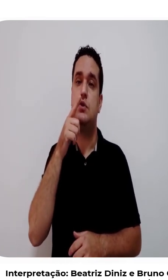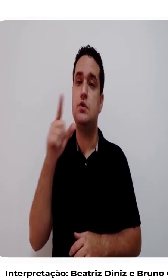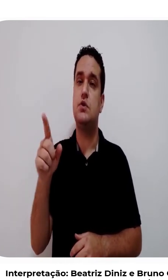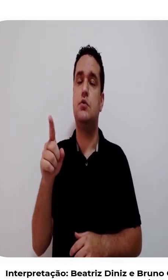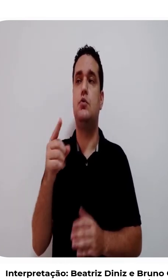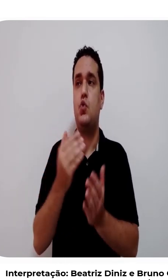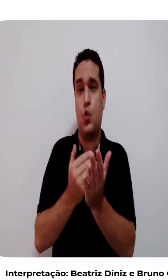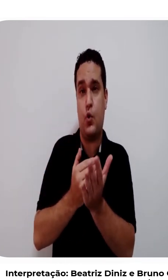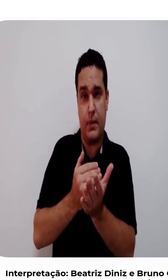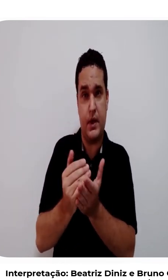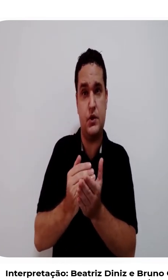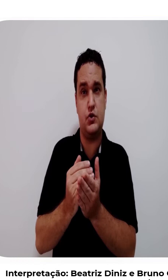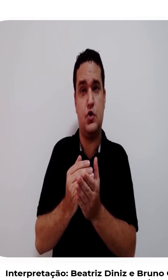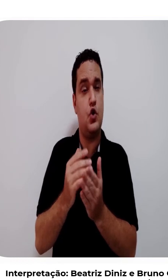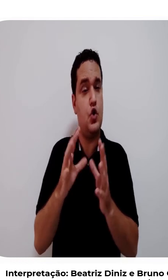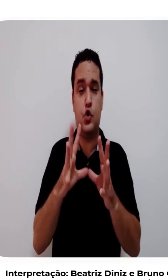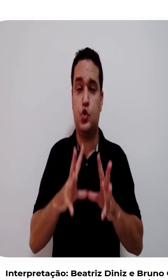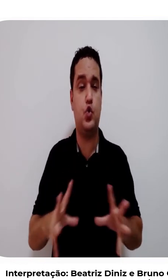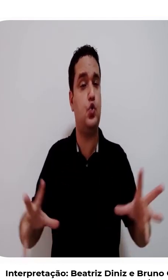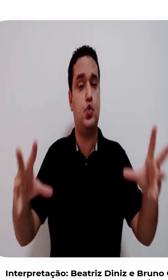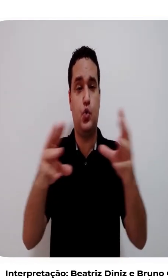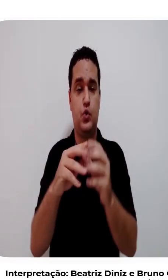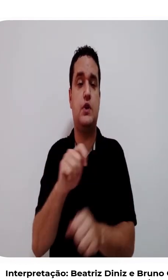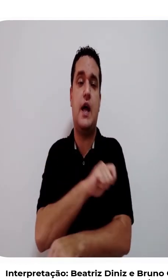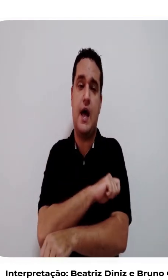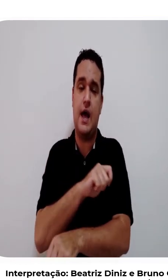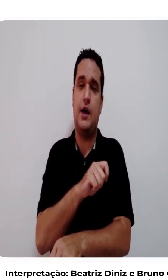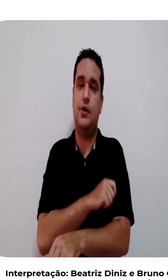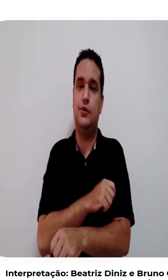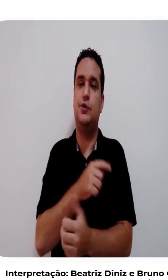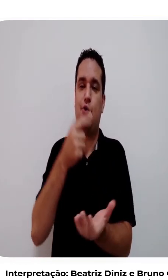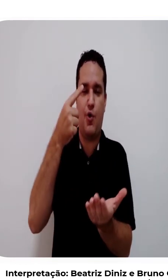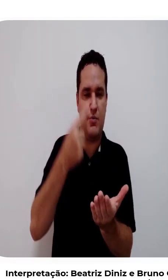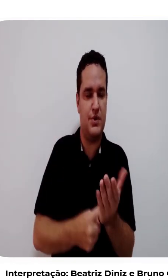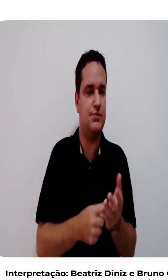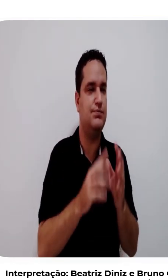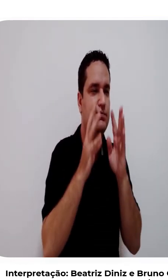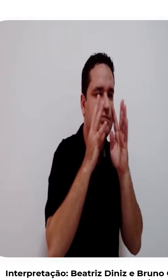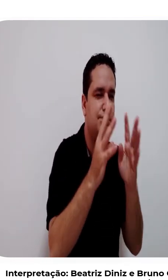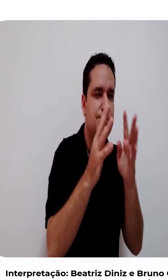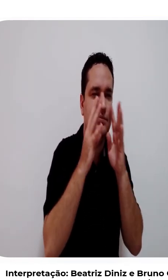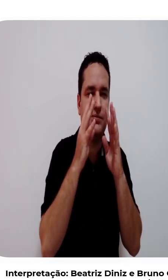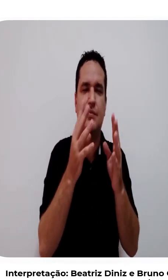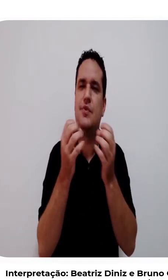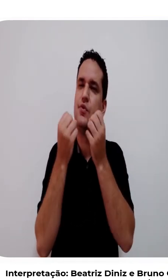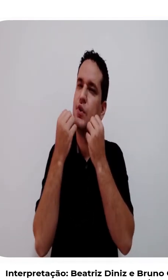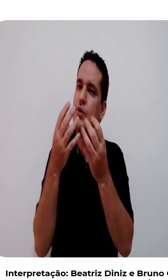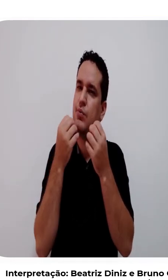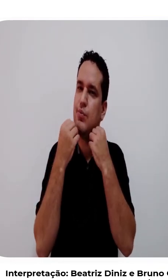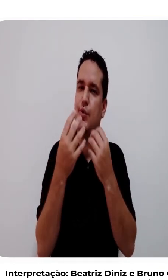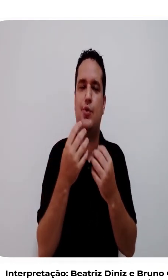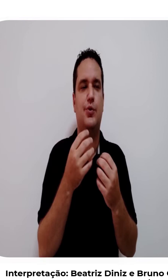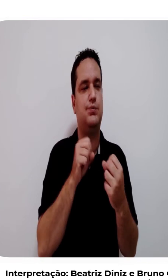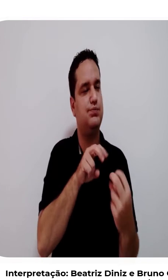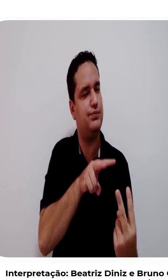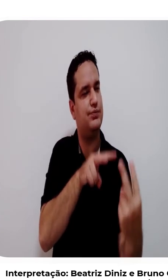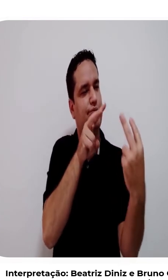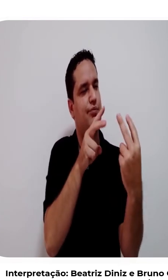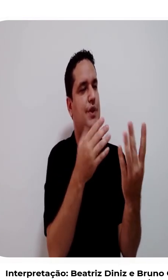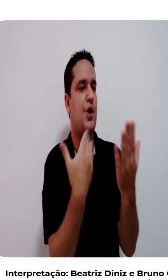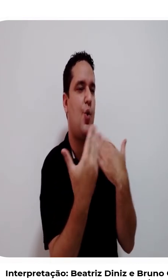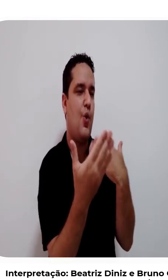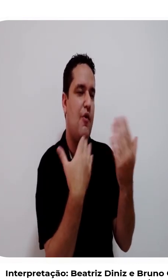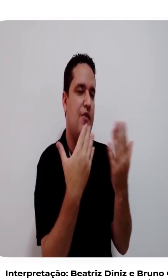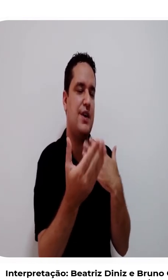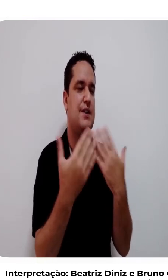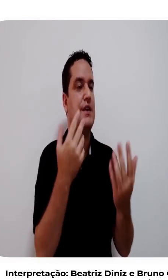atendimento com todos, até para ter esse momento mais a sós com eles mesmo, conversar e perceber um